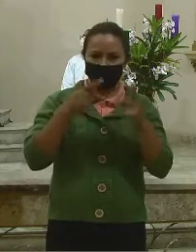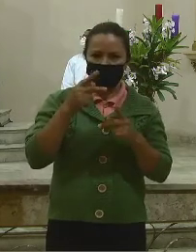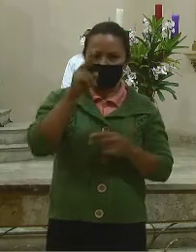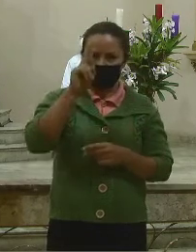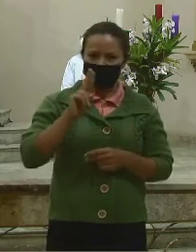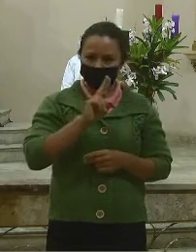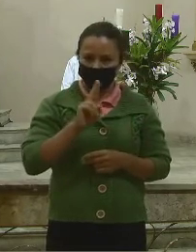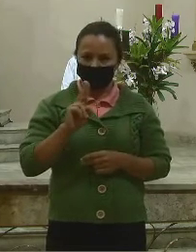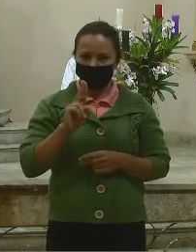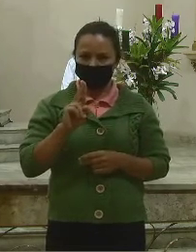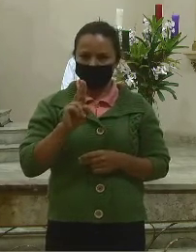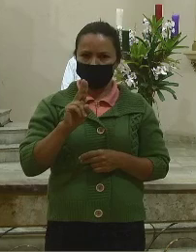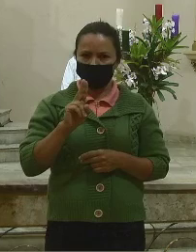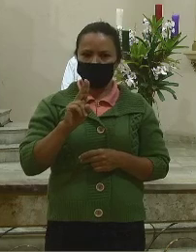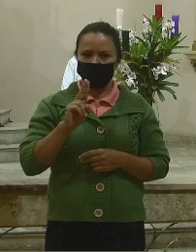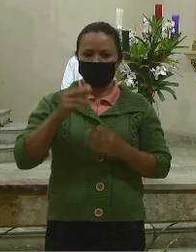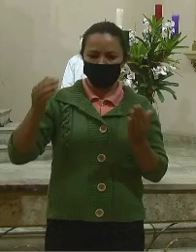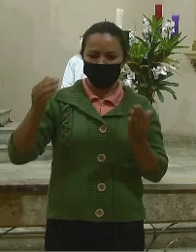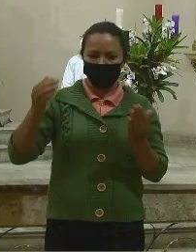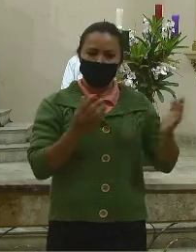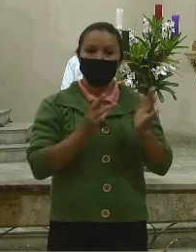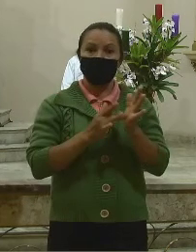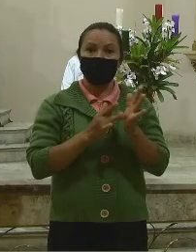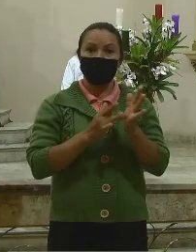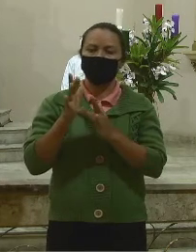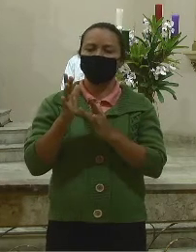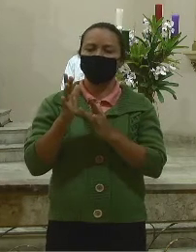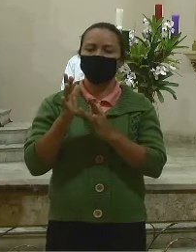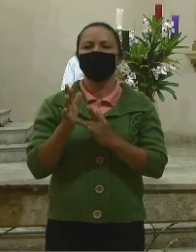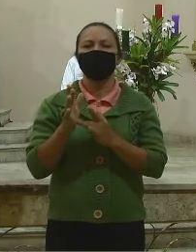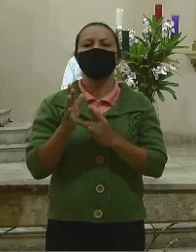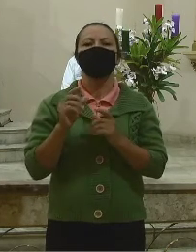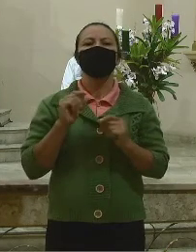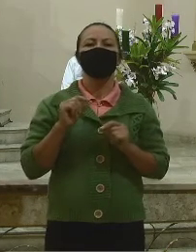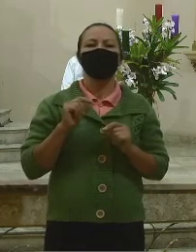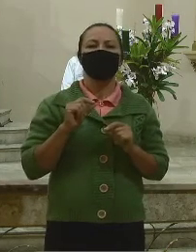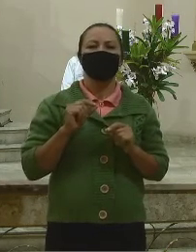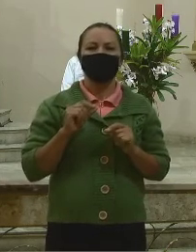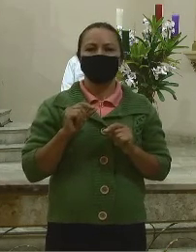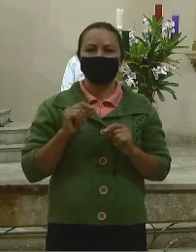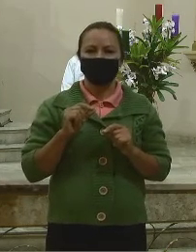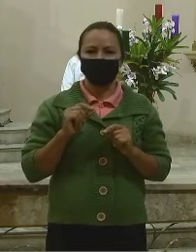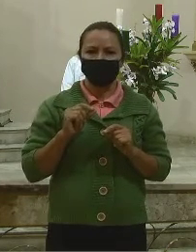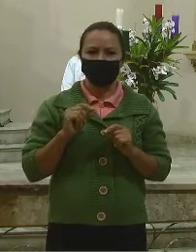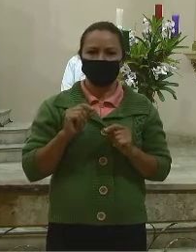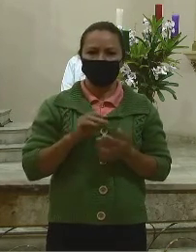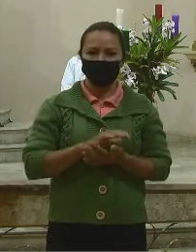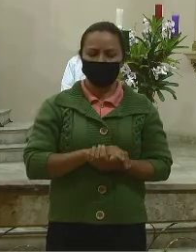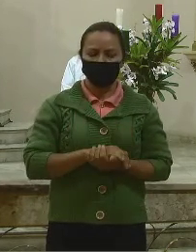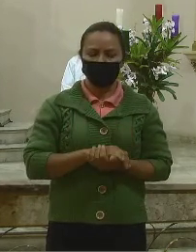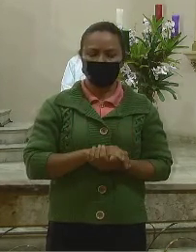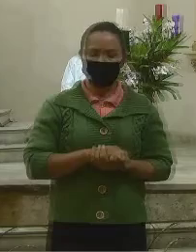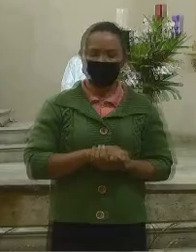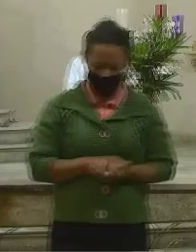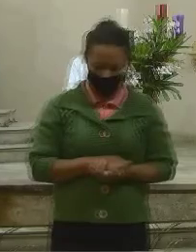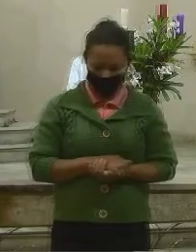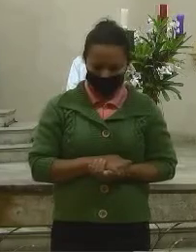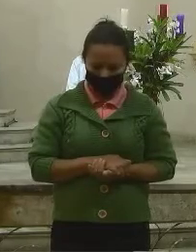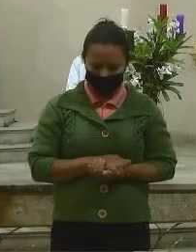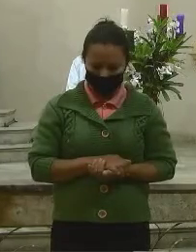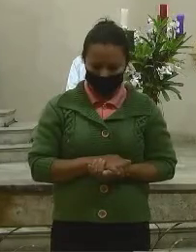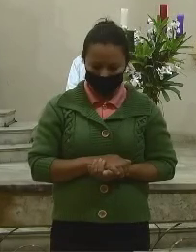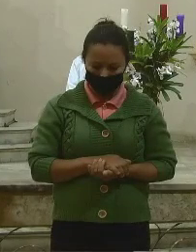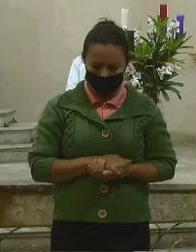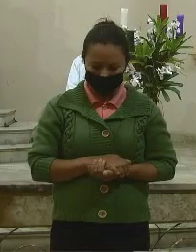Padre é o menino Jesus na Gruta de Belém. Vamos ver um pouquinho por quê. E segundo,